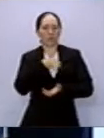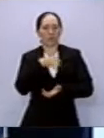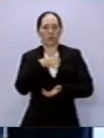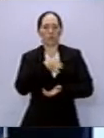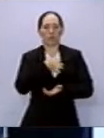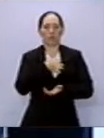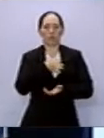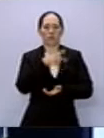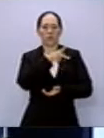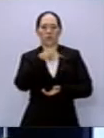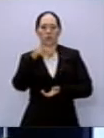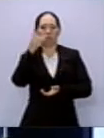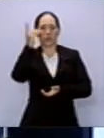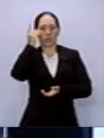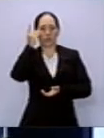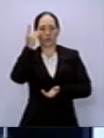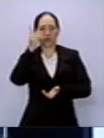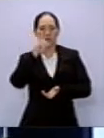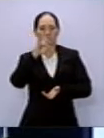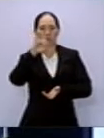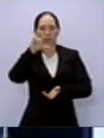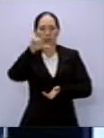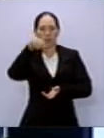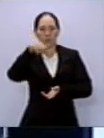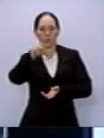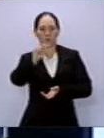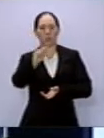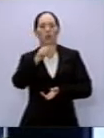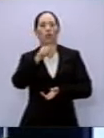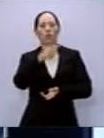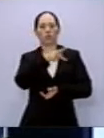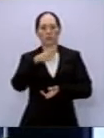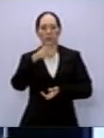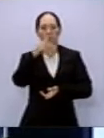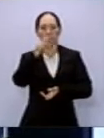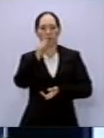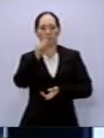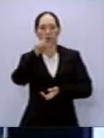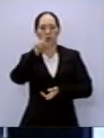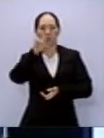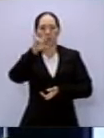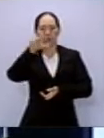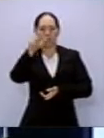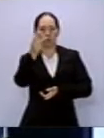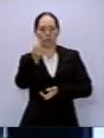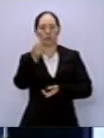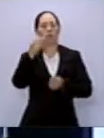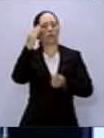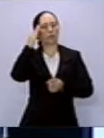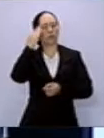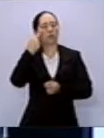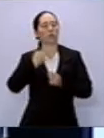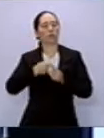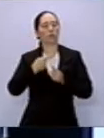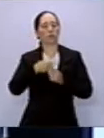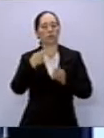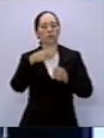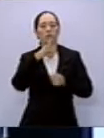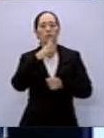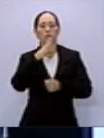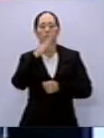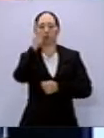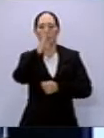da presidenta Dilma e do ministro Padilha entender I Porque isso é uma questão de você conhecer o Brasil